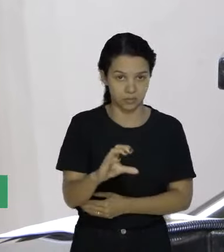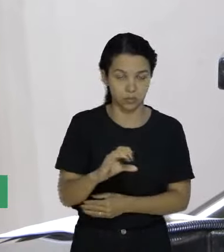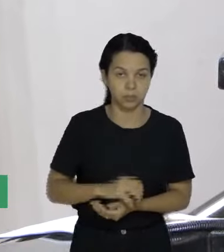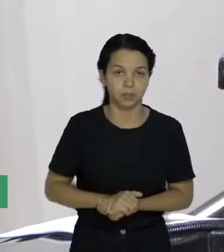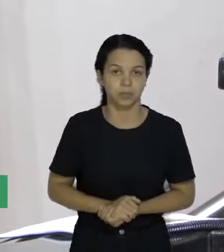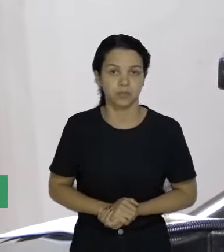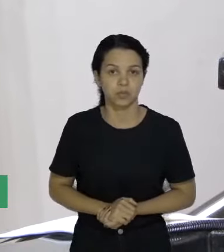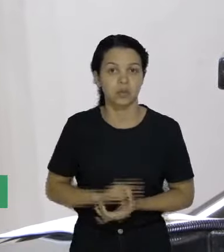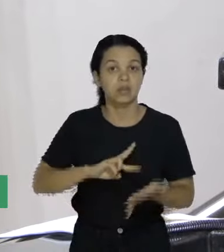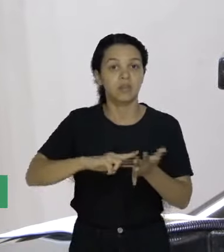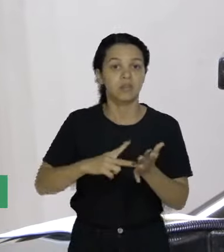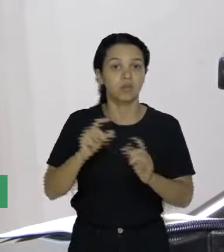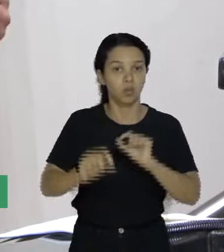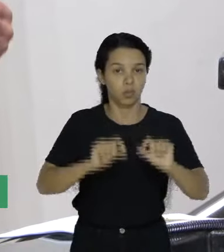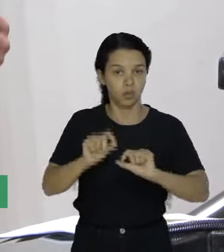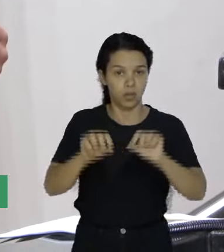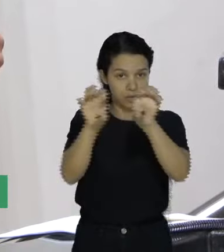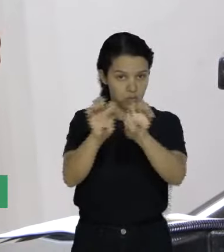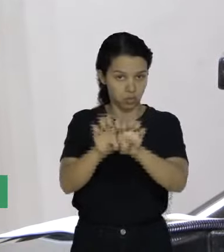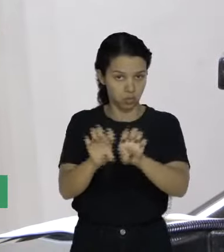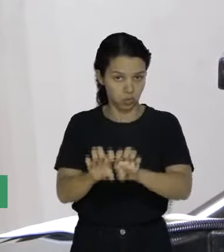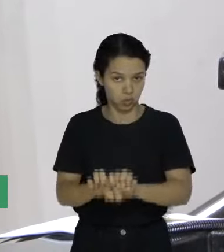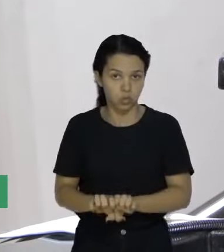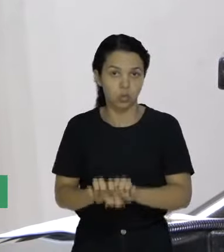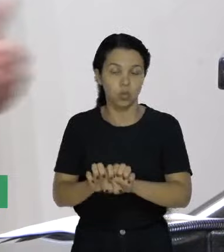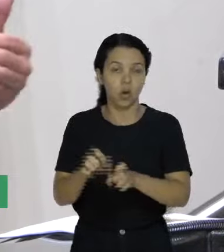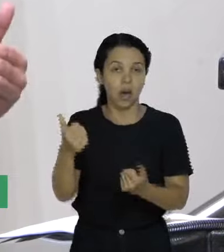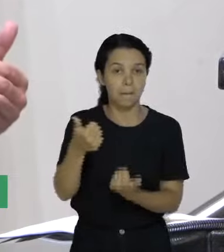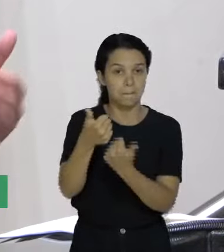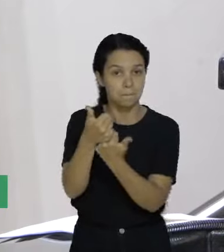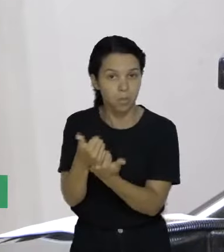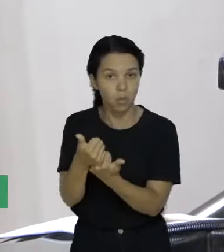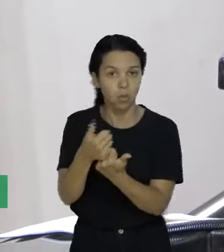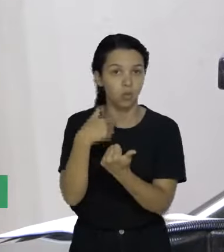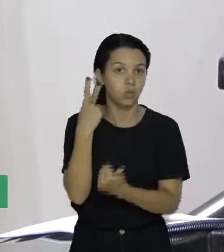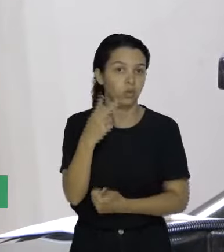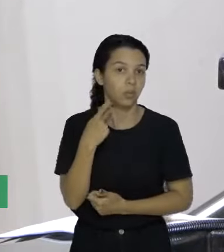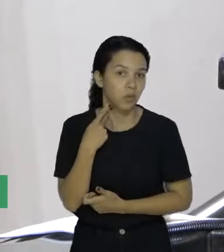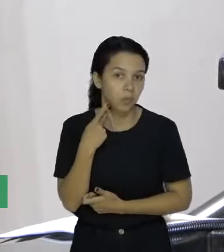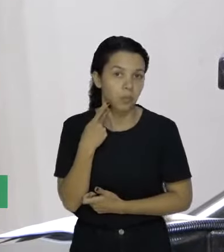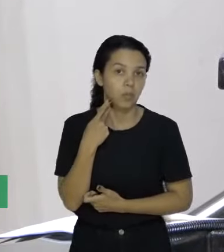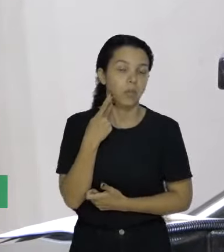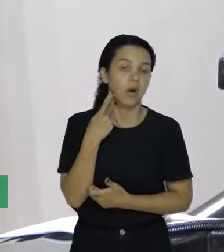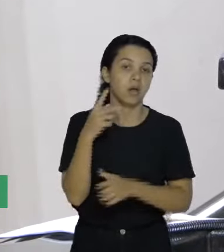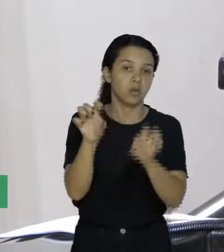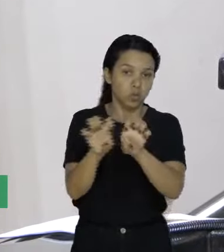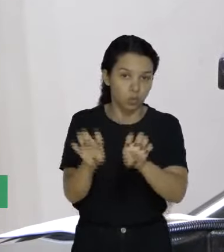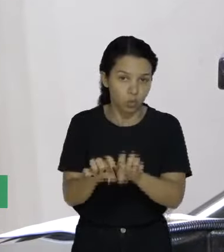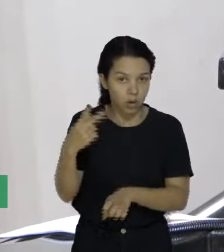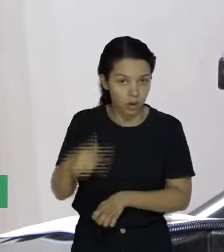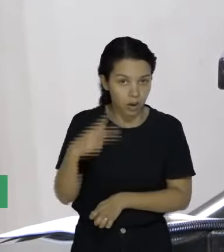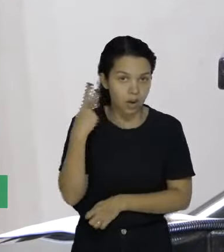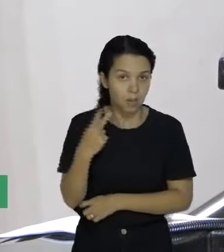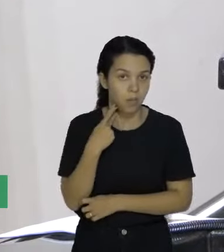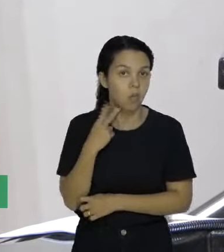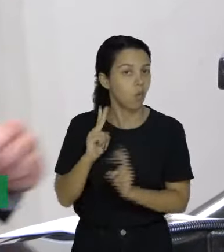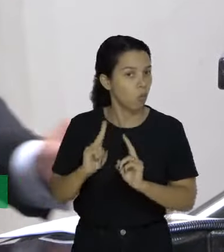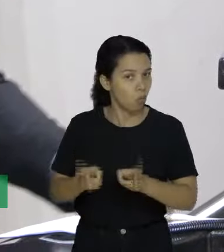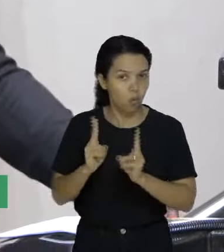ou seja as estruturas de apoio das promotorias as estruturas das promotorias continuaram funcionando